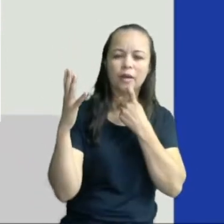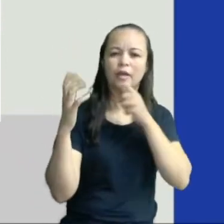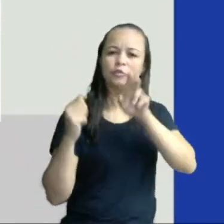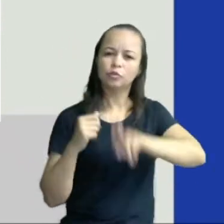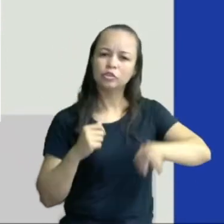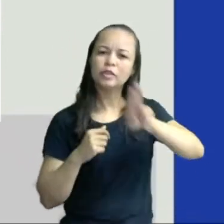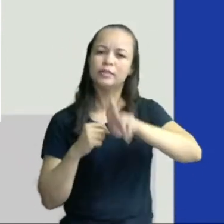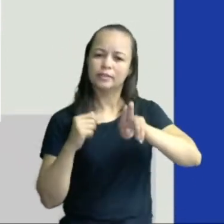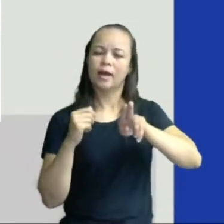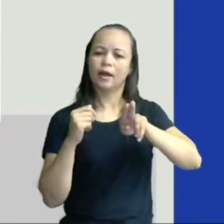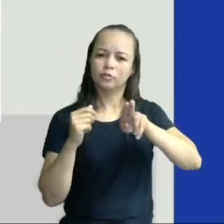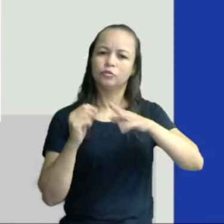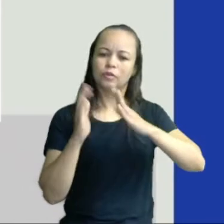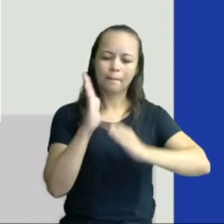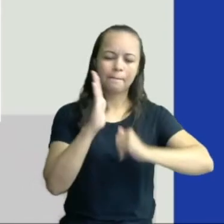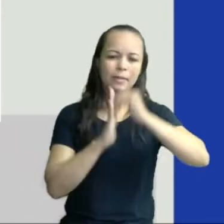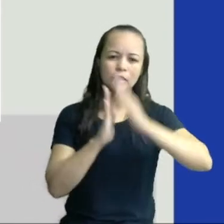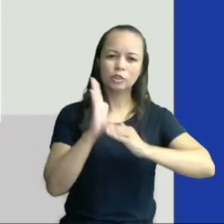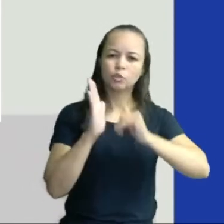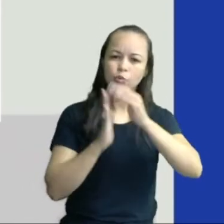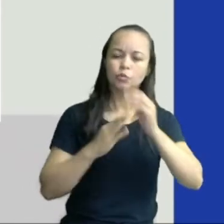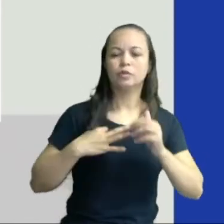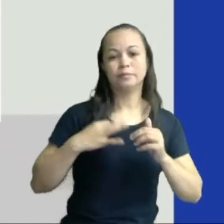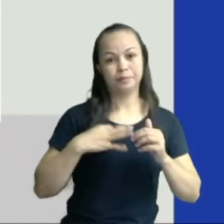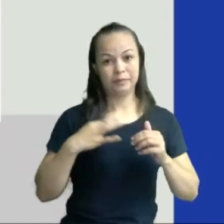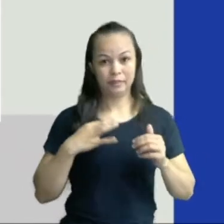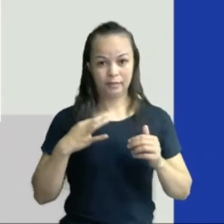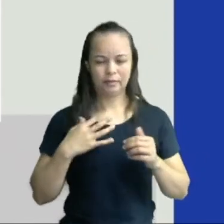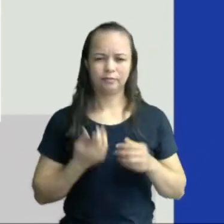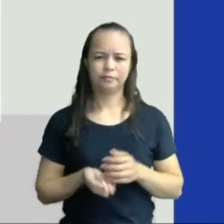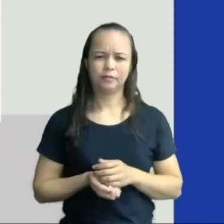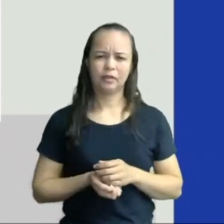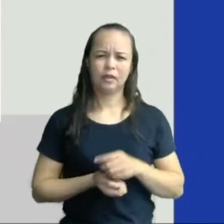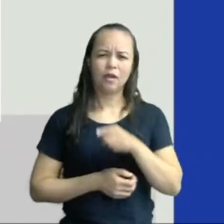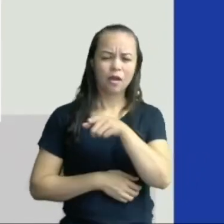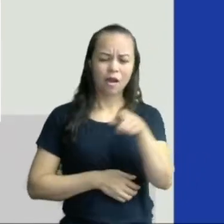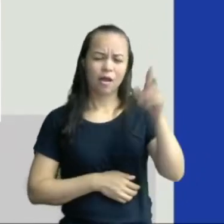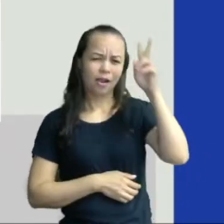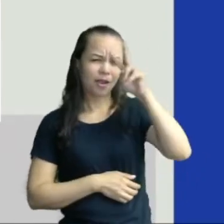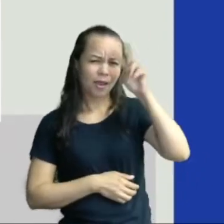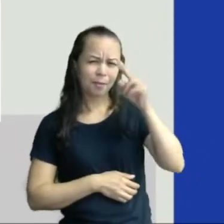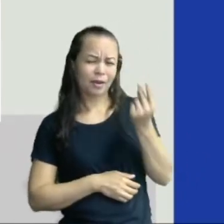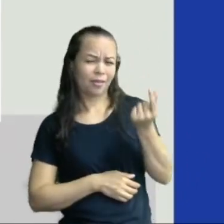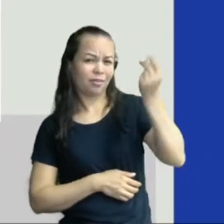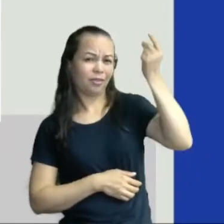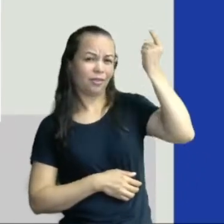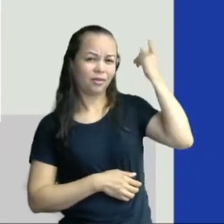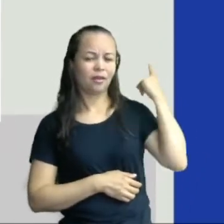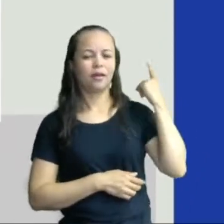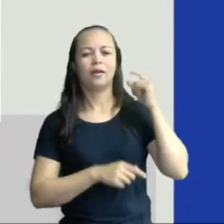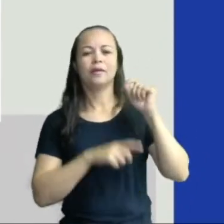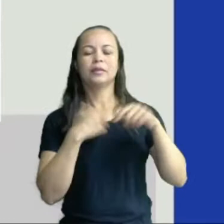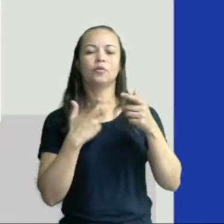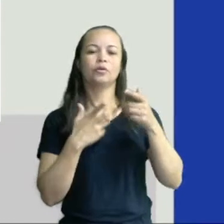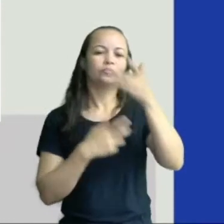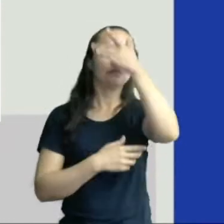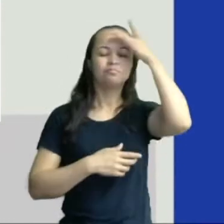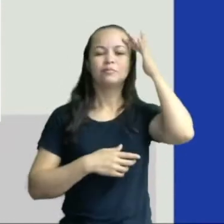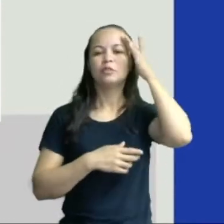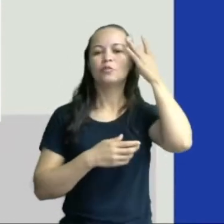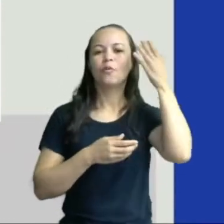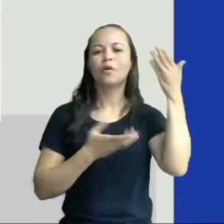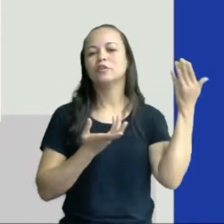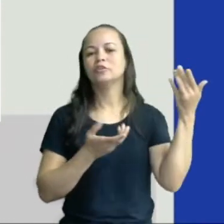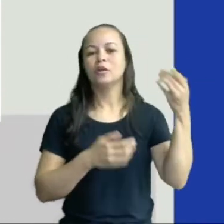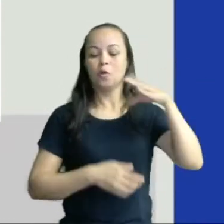no tingimento de tecidos. Então, vocês lembram, antigamente, quando os portugueses vieram para cá, para o